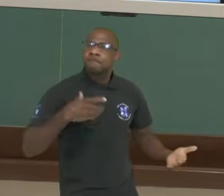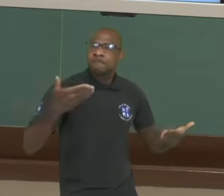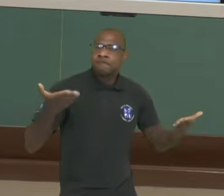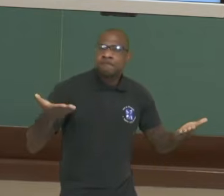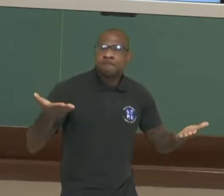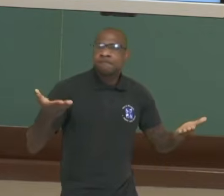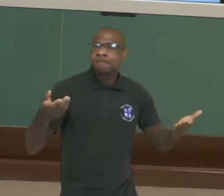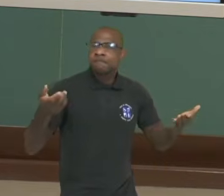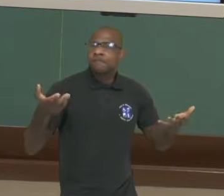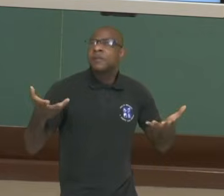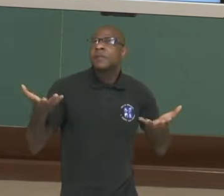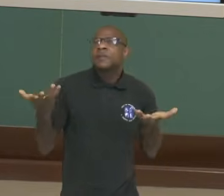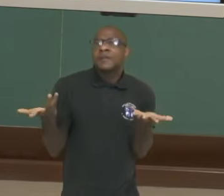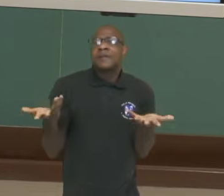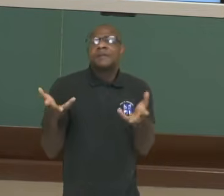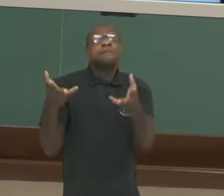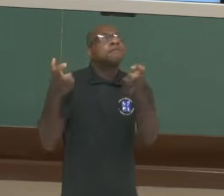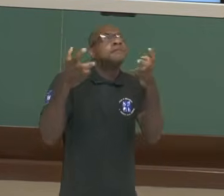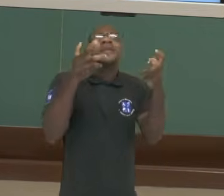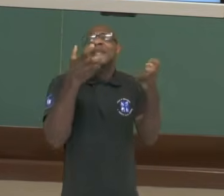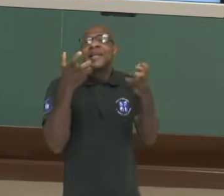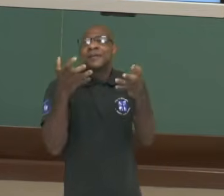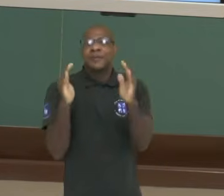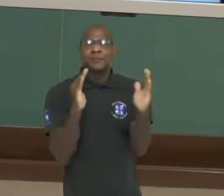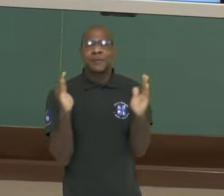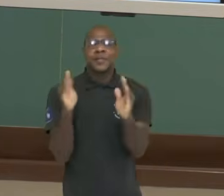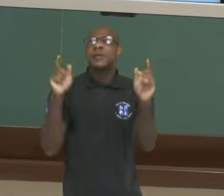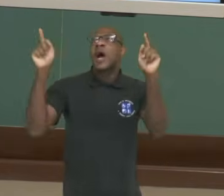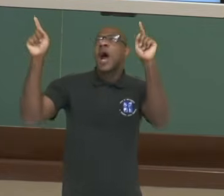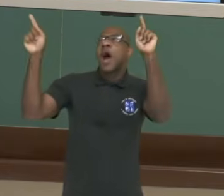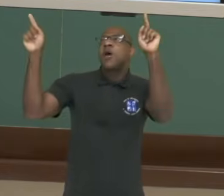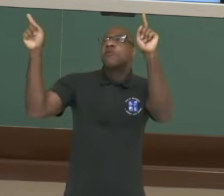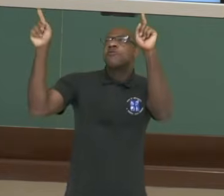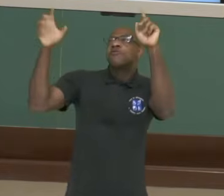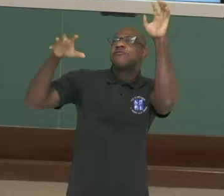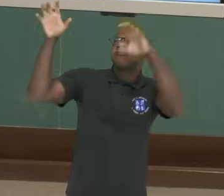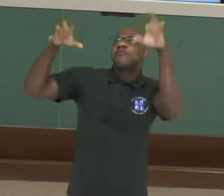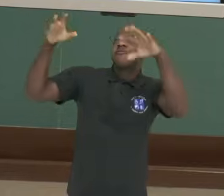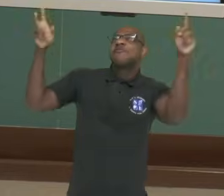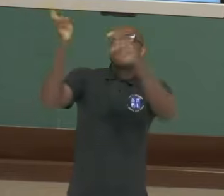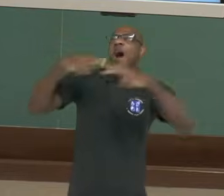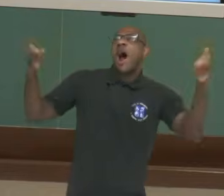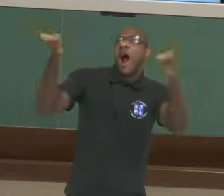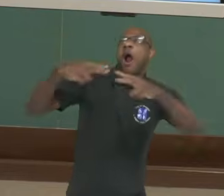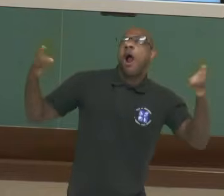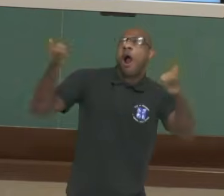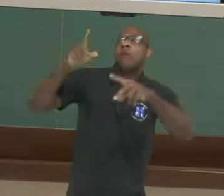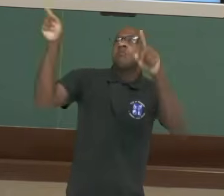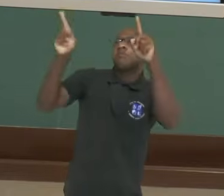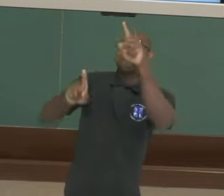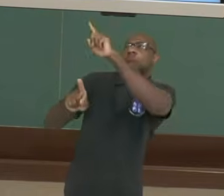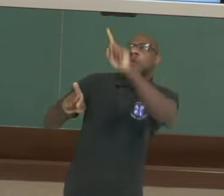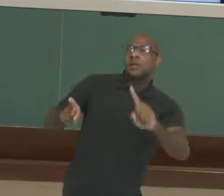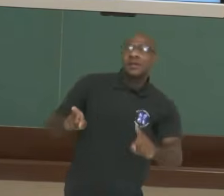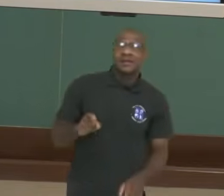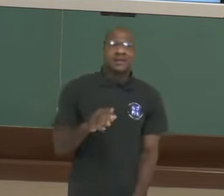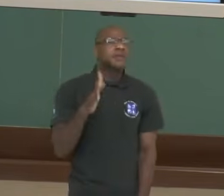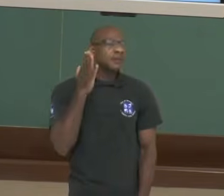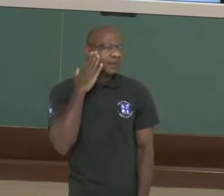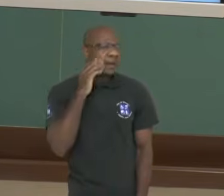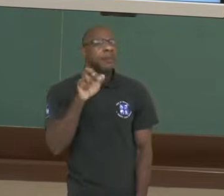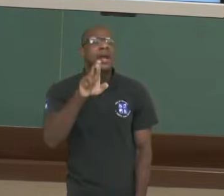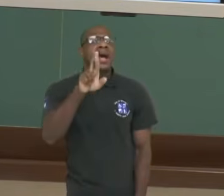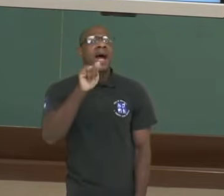gente presencia em períodos de tempestades fortes, chuvas fortes, né? A gente sabe o que é um